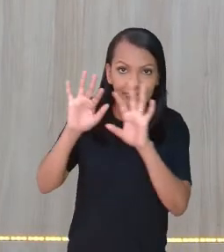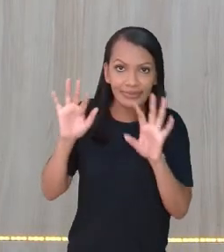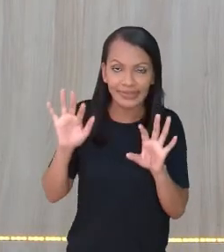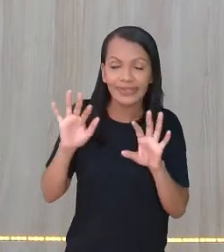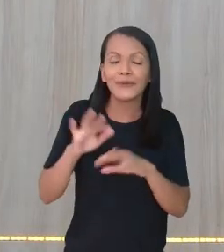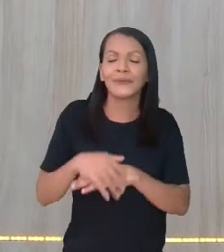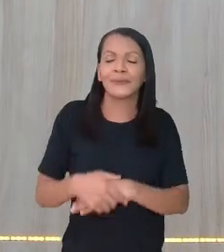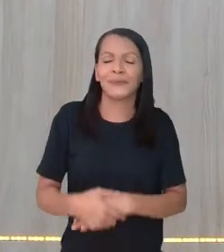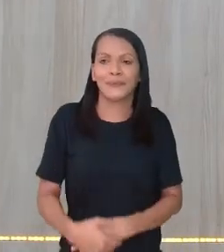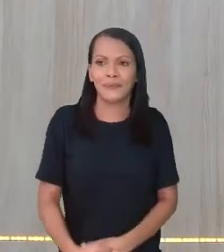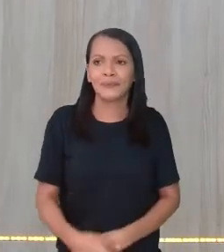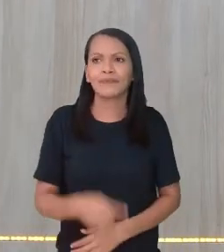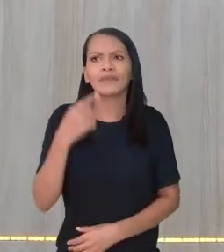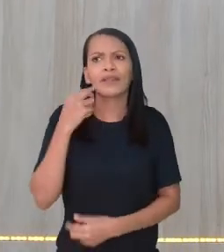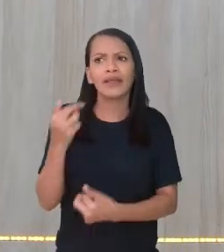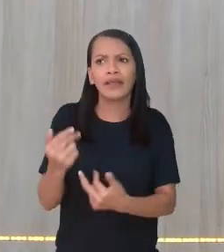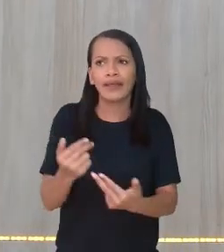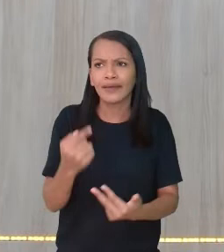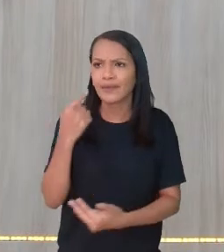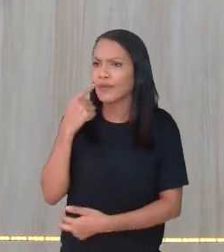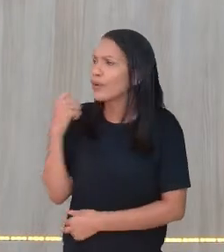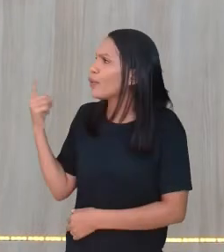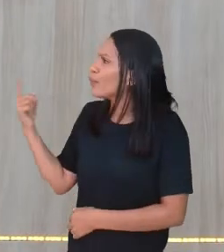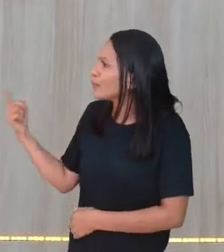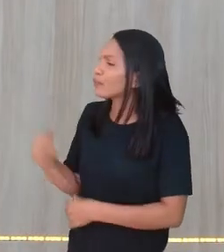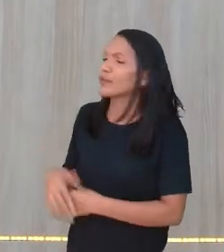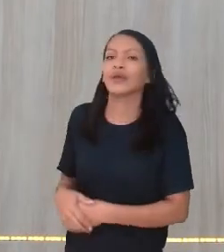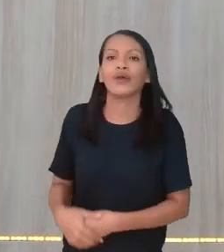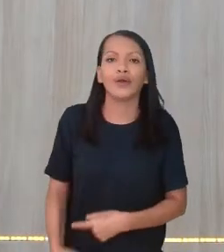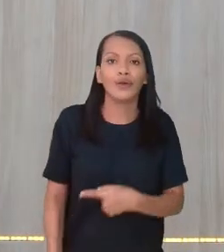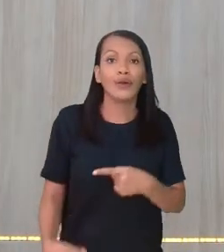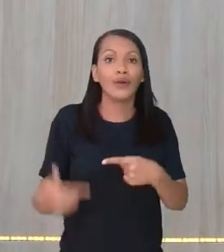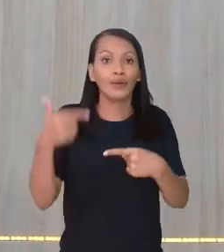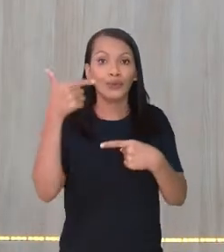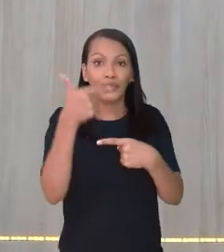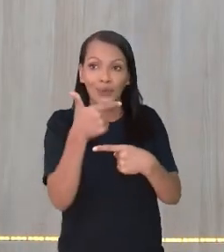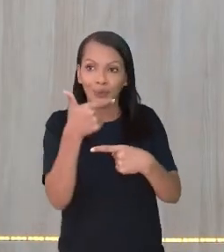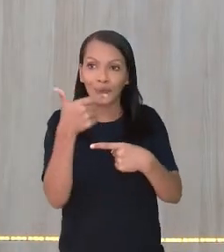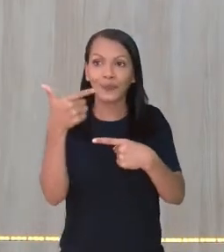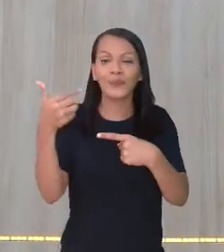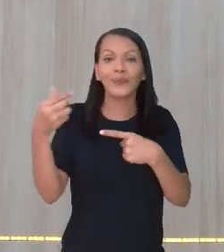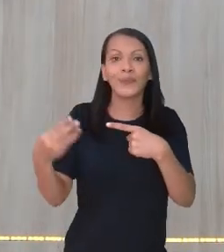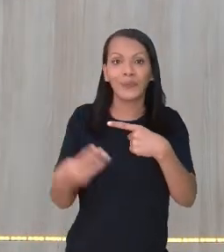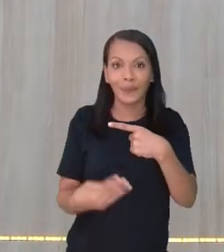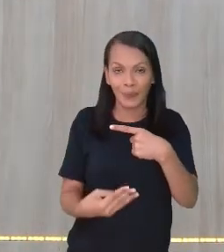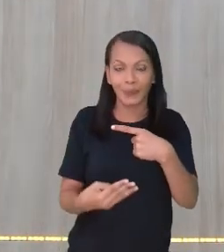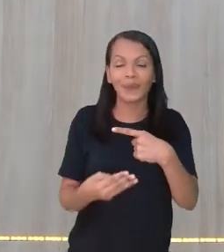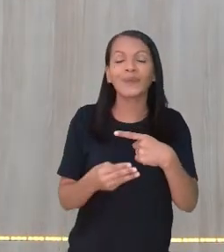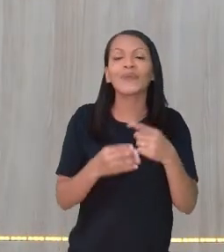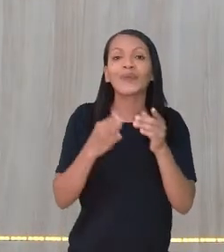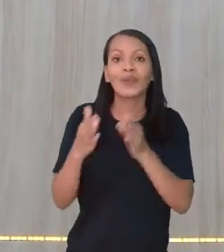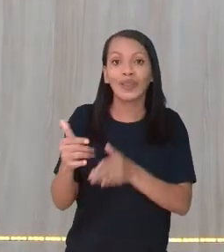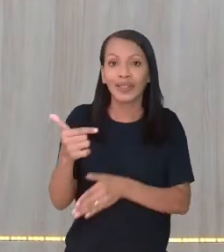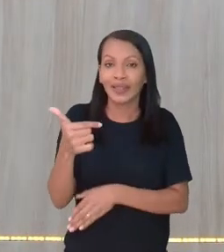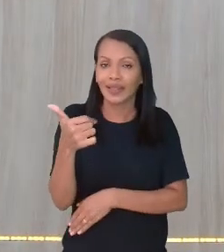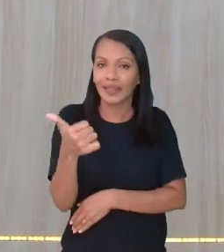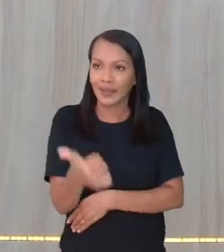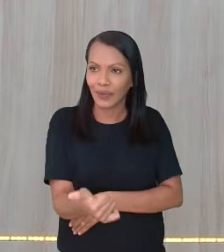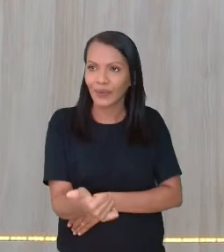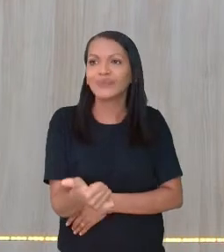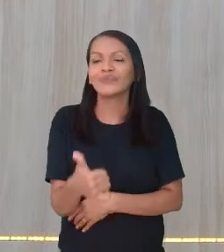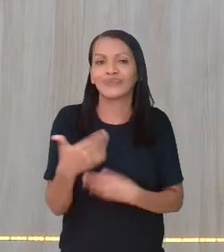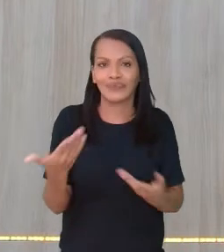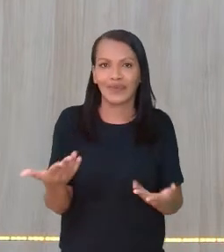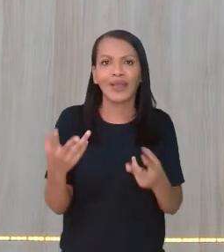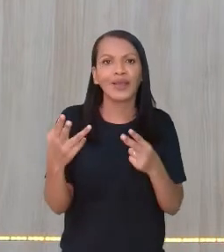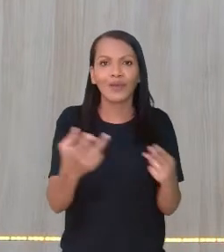terços de 12, certo? Então, imagina aí que a gente pega um quadradinho, certo? Um retângulo, e divide ele em